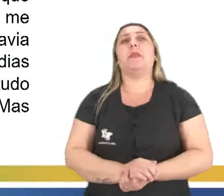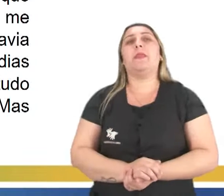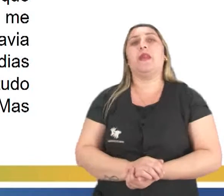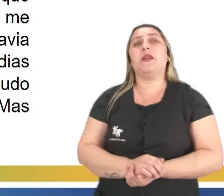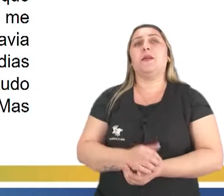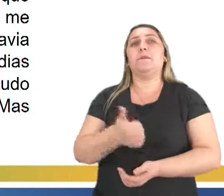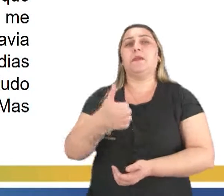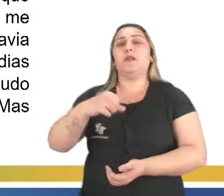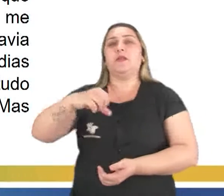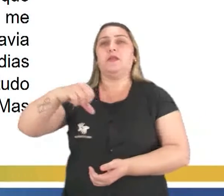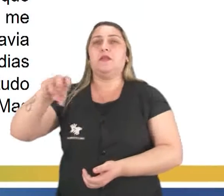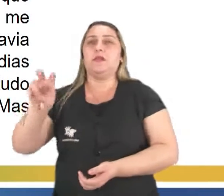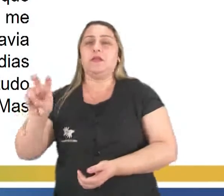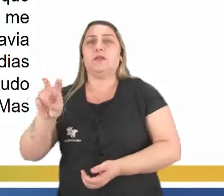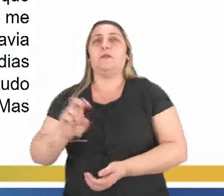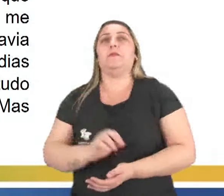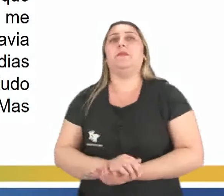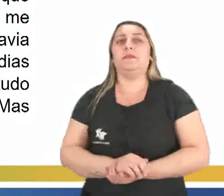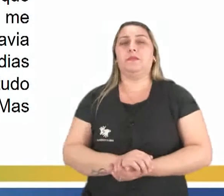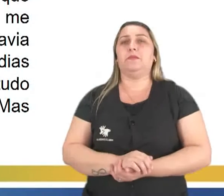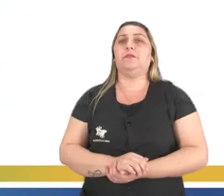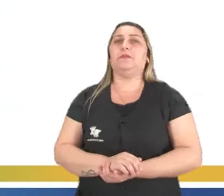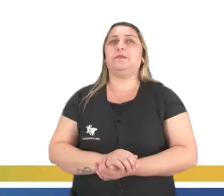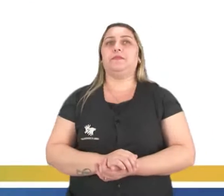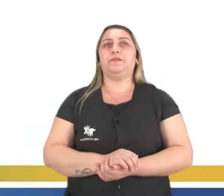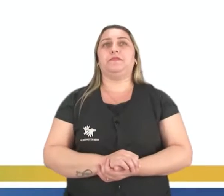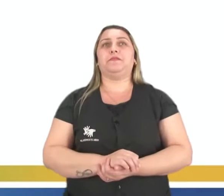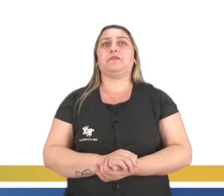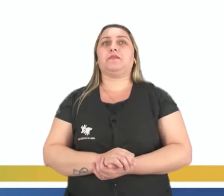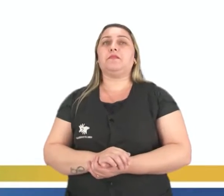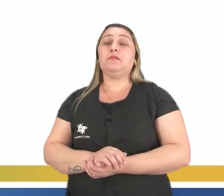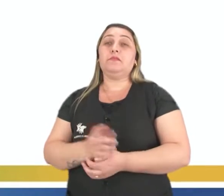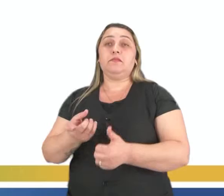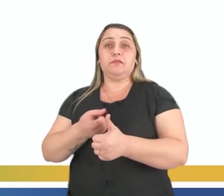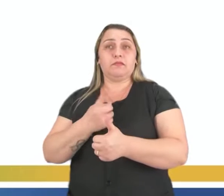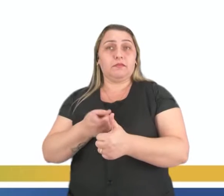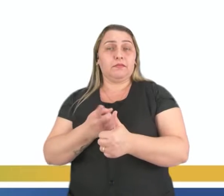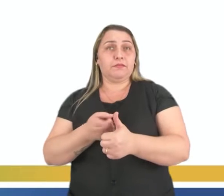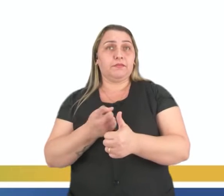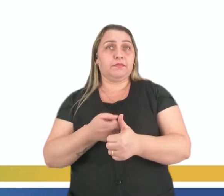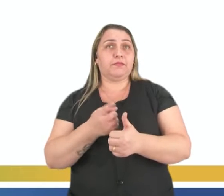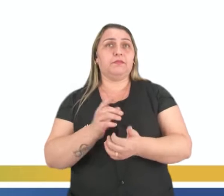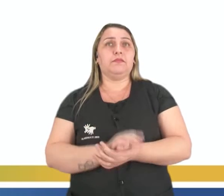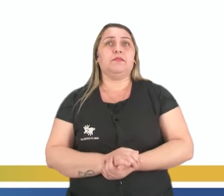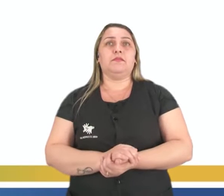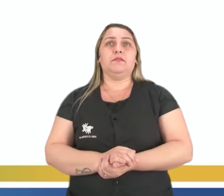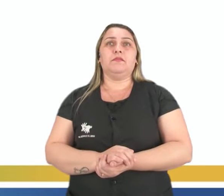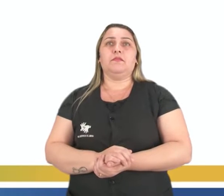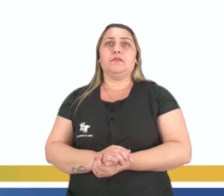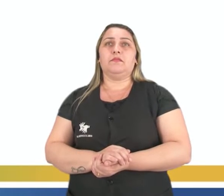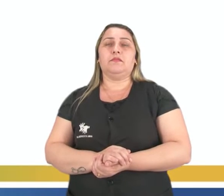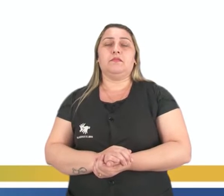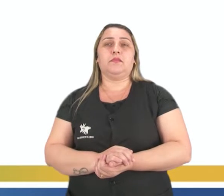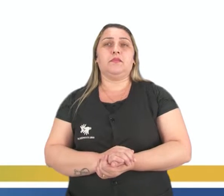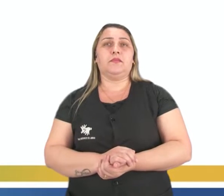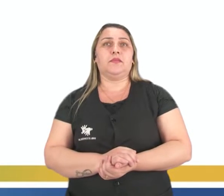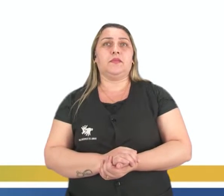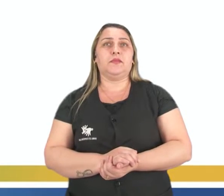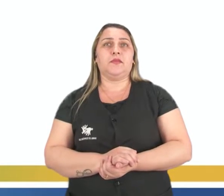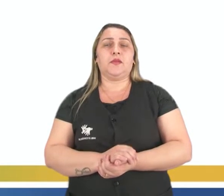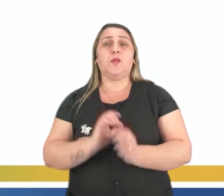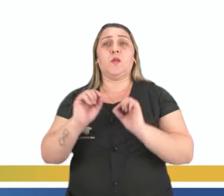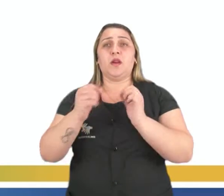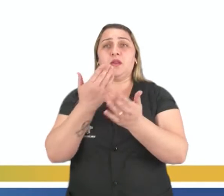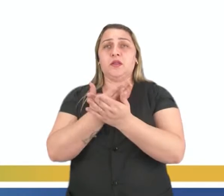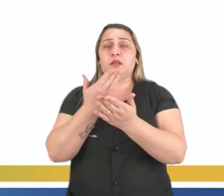de 1995. Muito bem. Vamos lá? Questão número 1. Considerando o